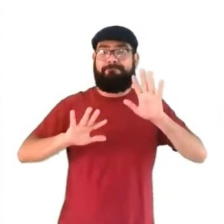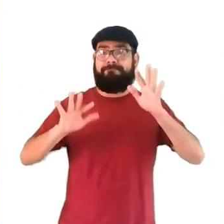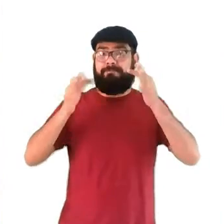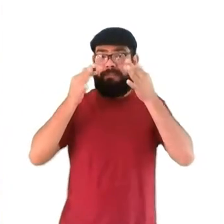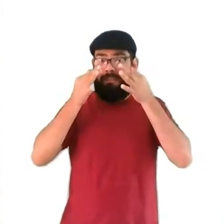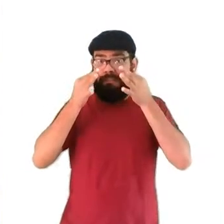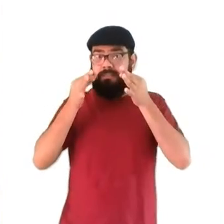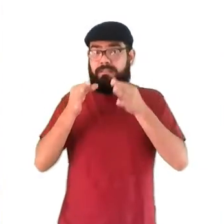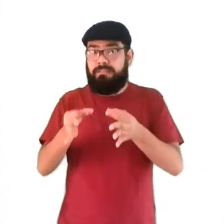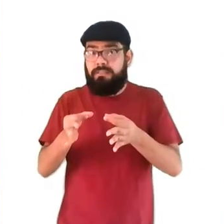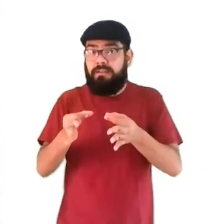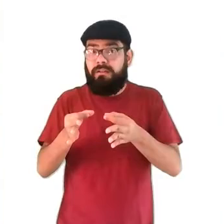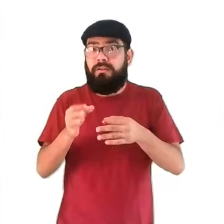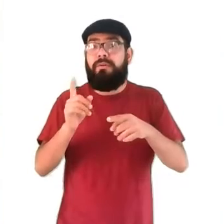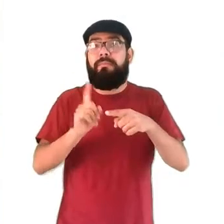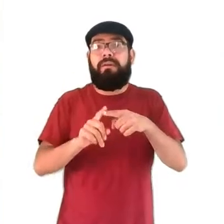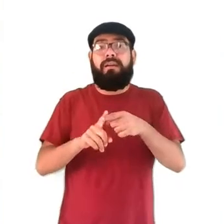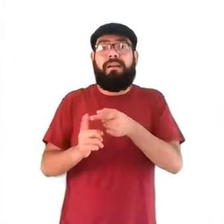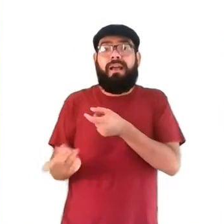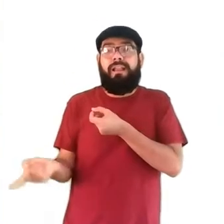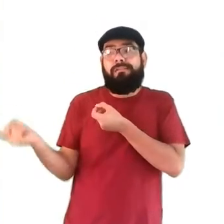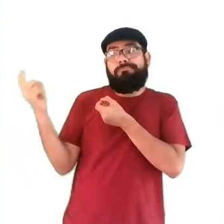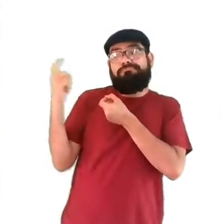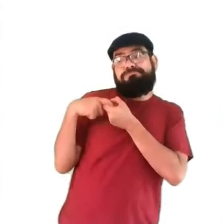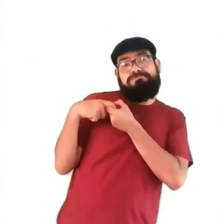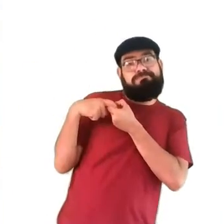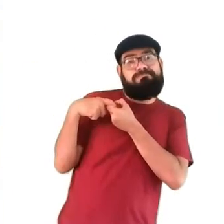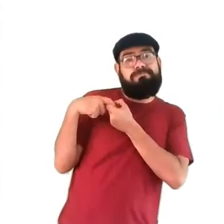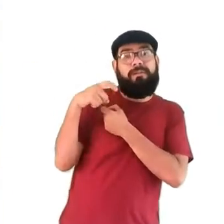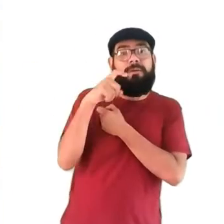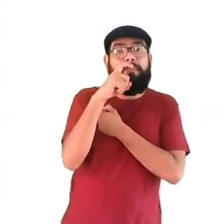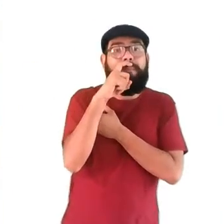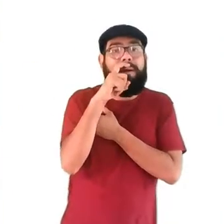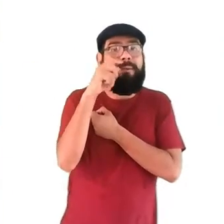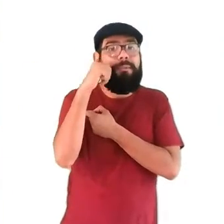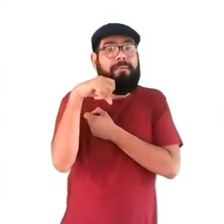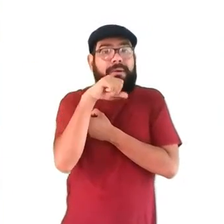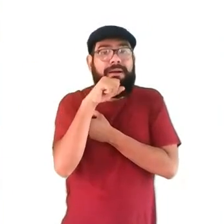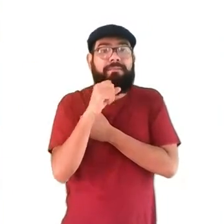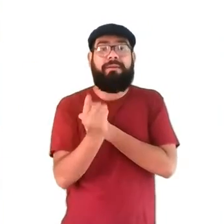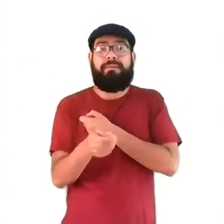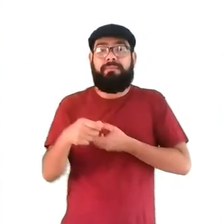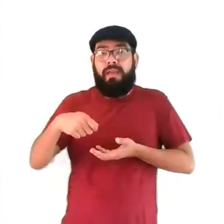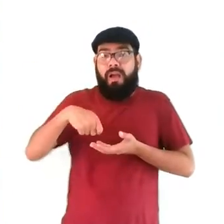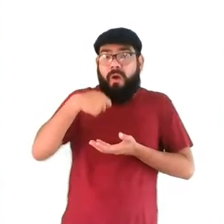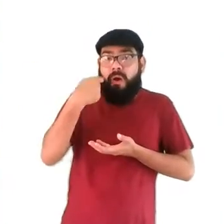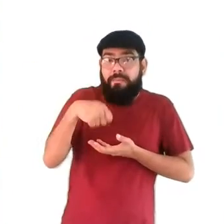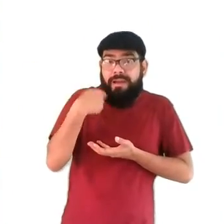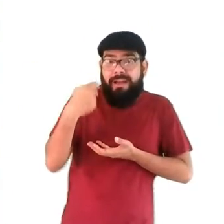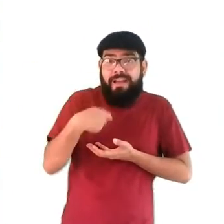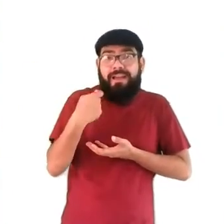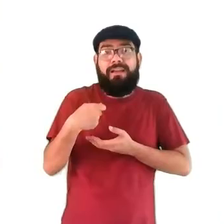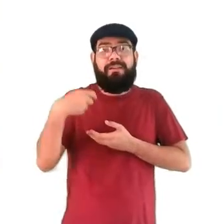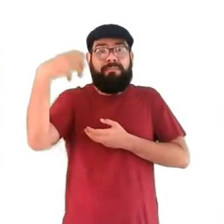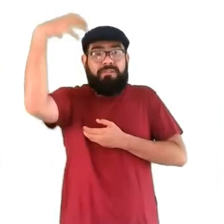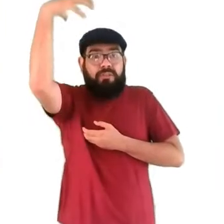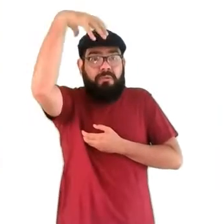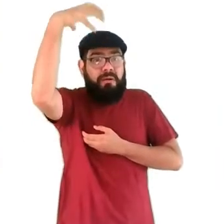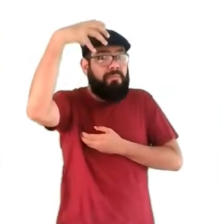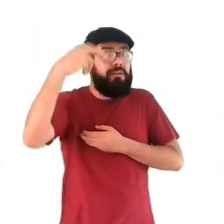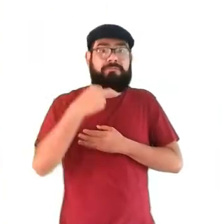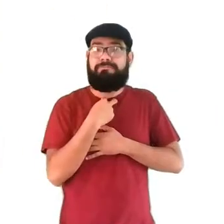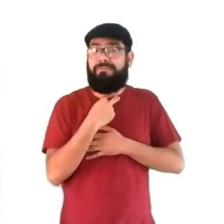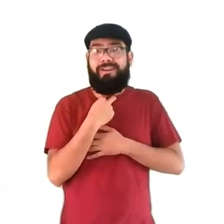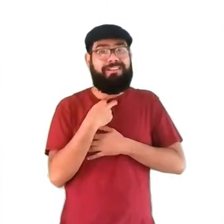dependentes dos seus pais para se alimentar, para tomar banho, né? Para vestir a roupa. Por quê? Porque